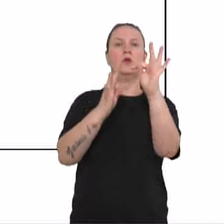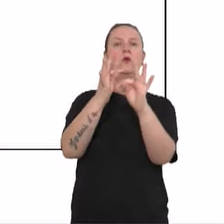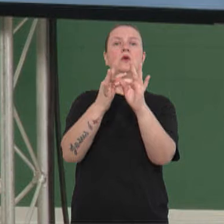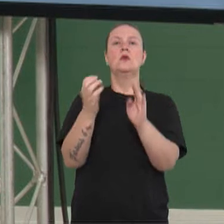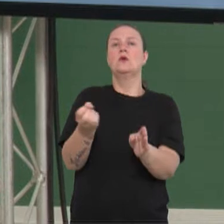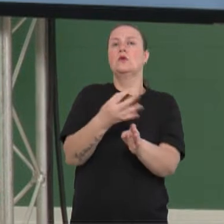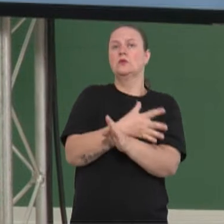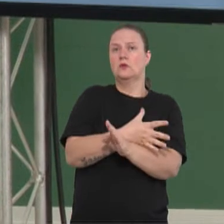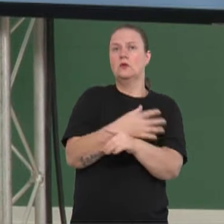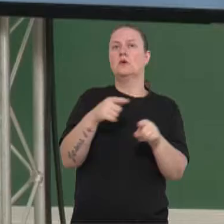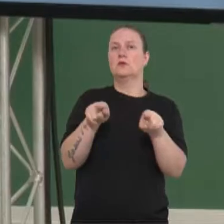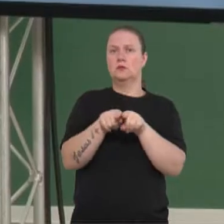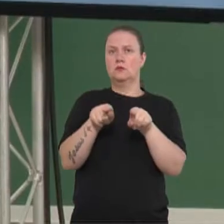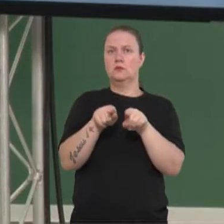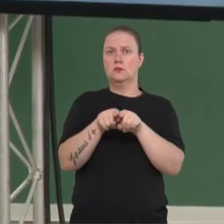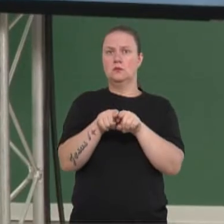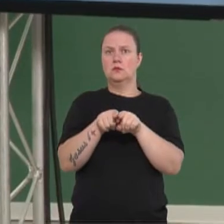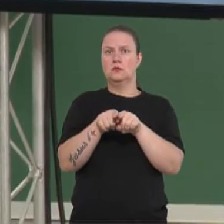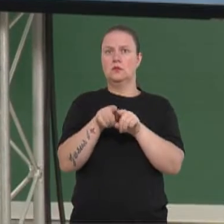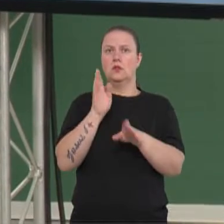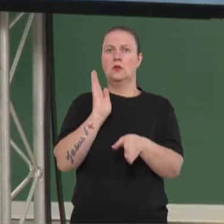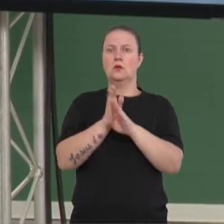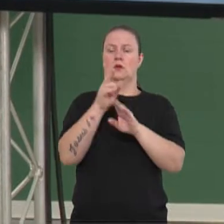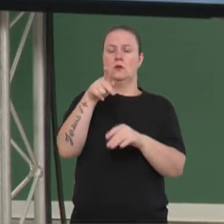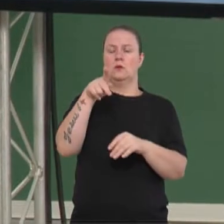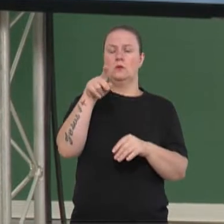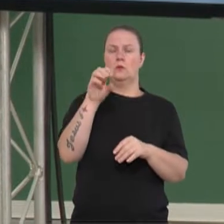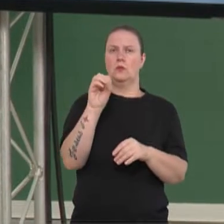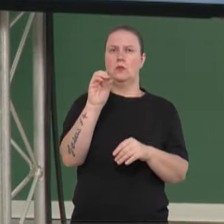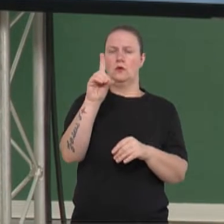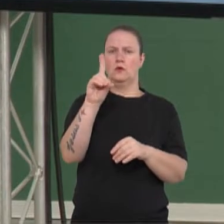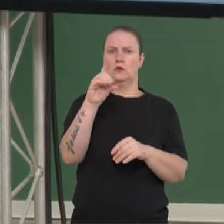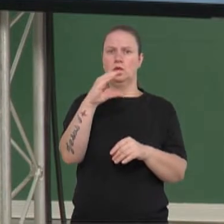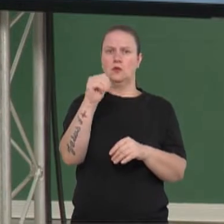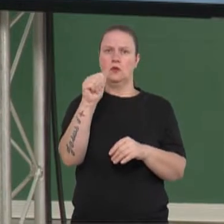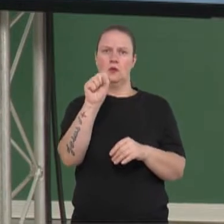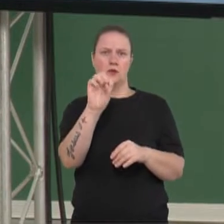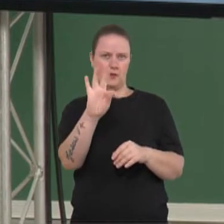um podcast, a partir do roteiro escrito.